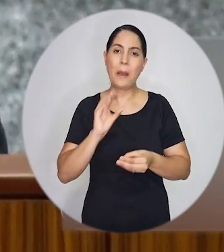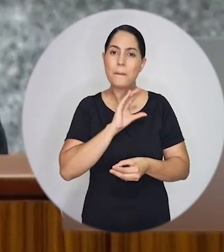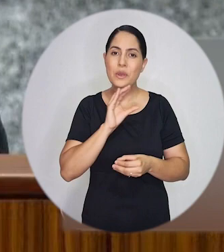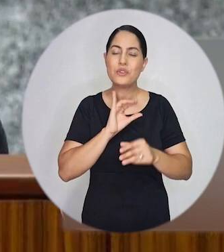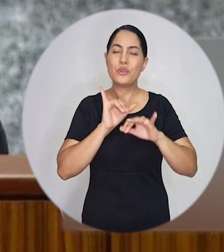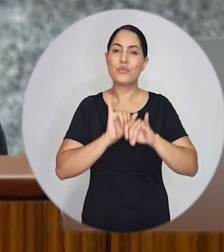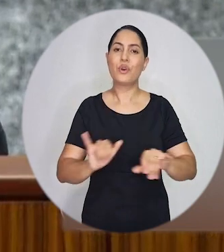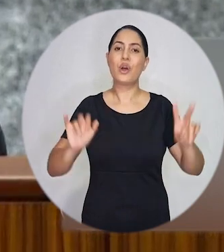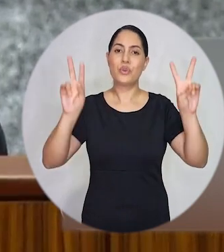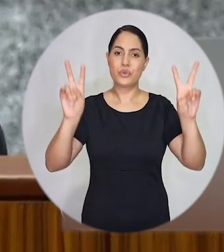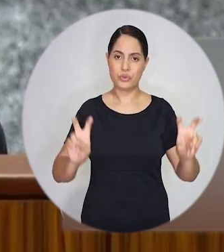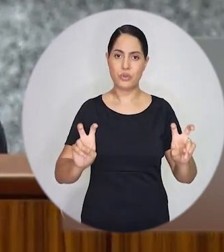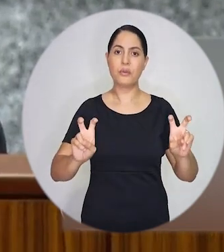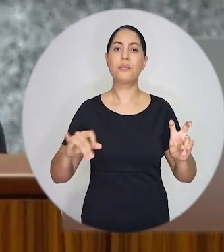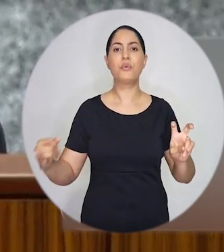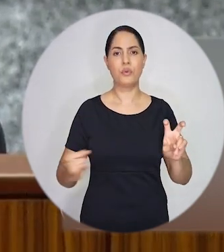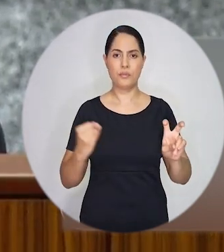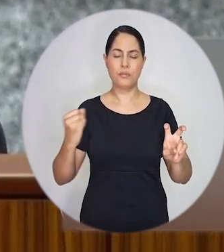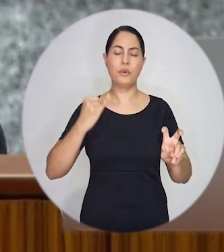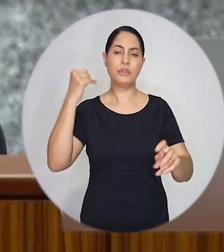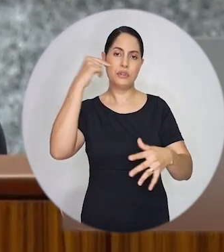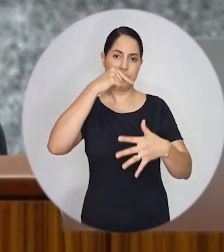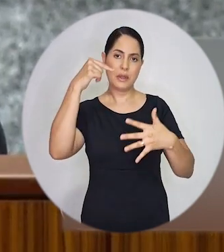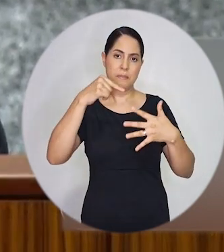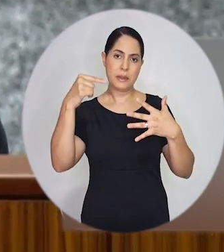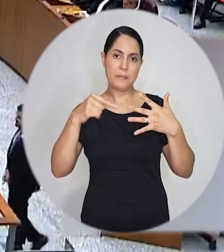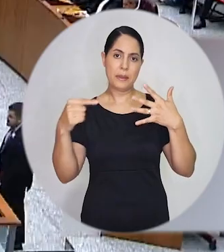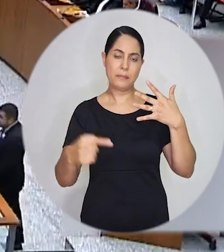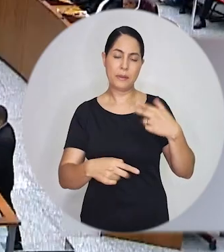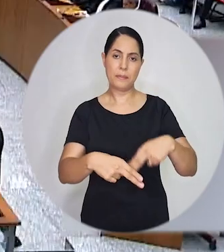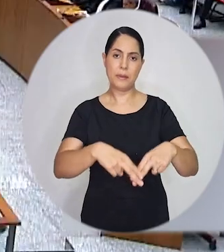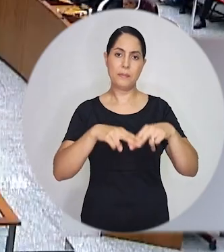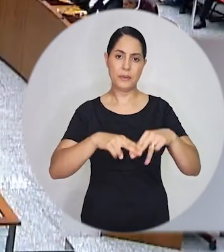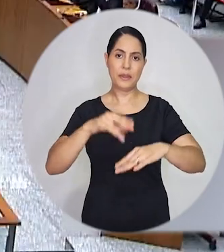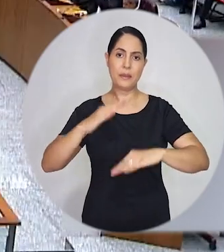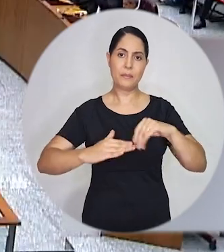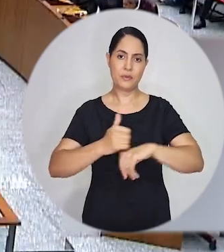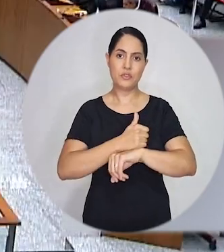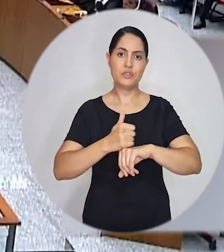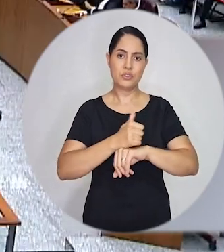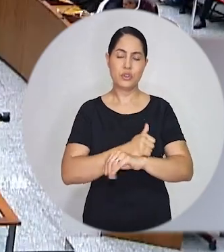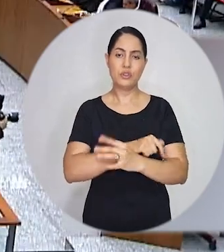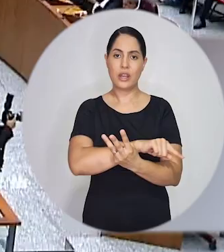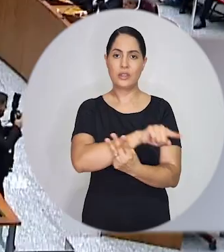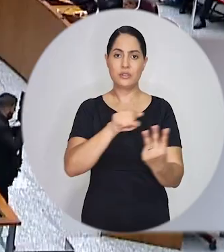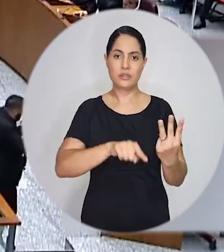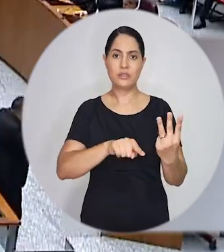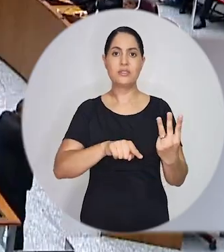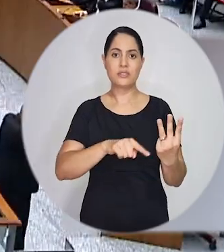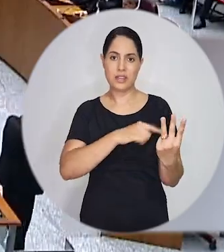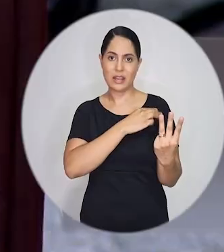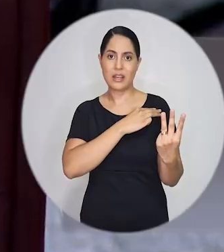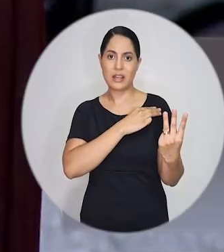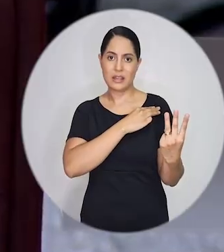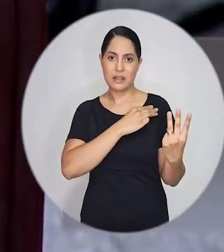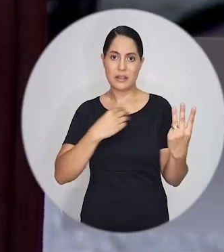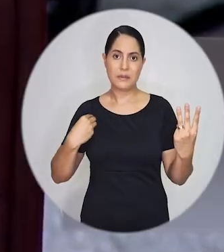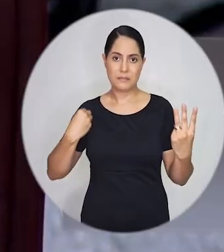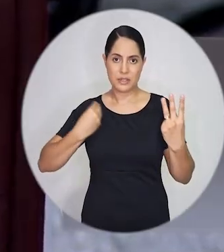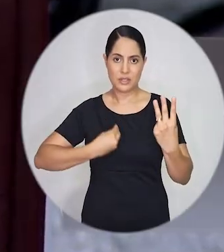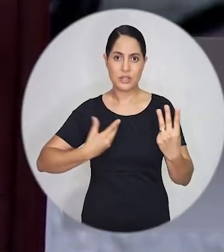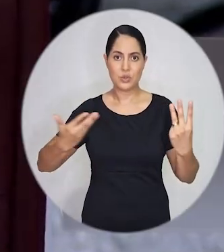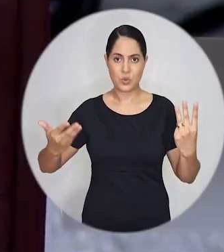também se faz, destacar alguns aspectos relevantes das brilhantes trajetórias profissionais dos 3